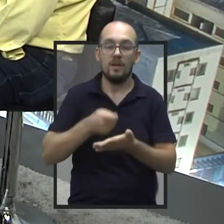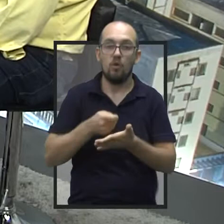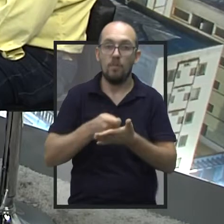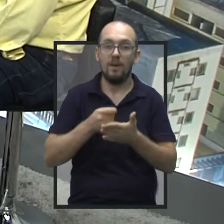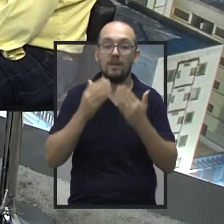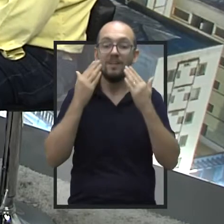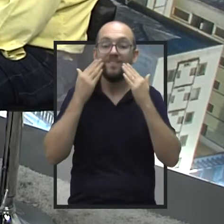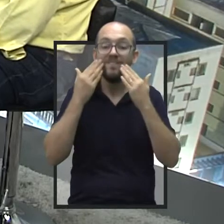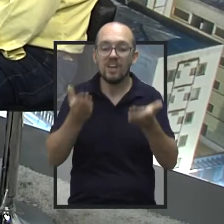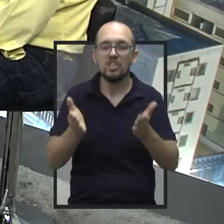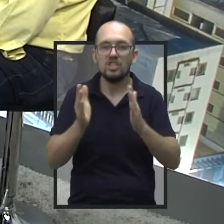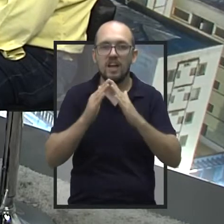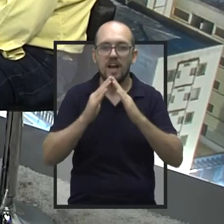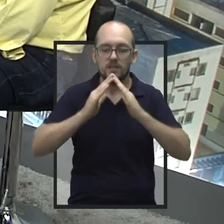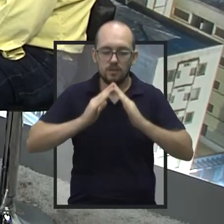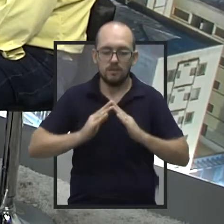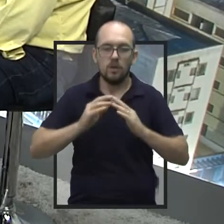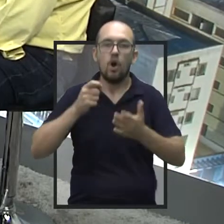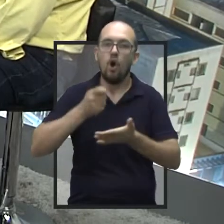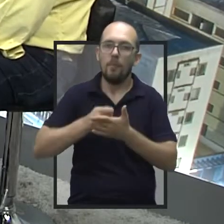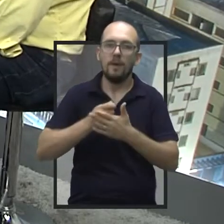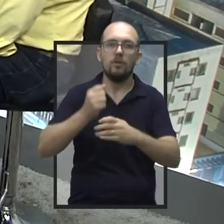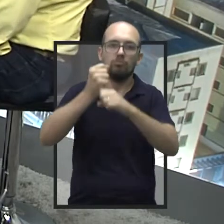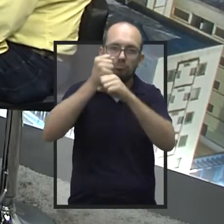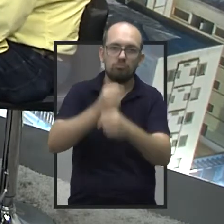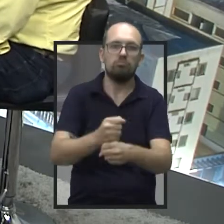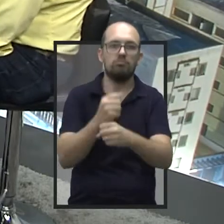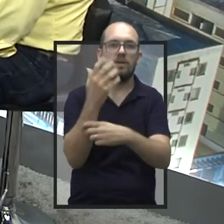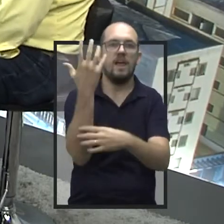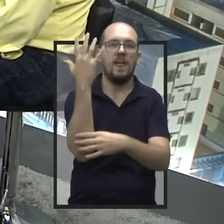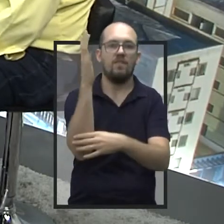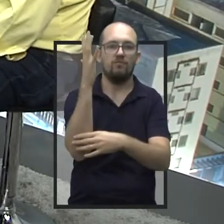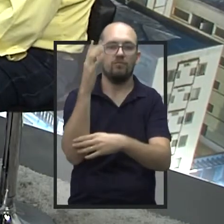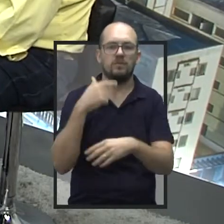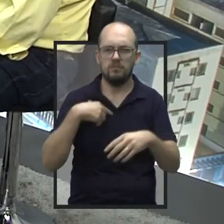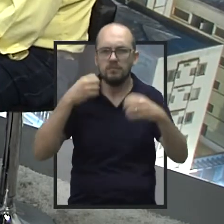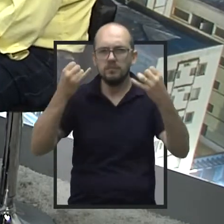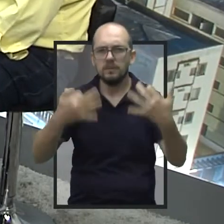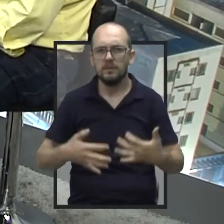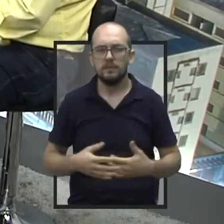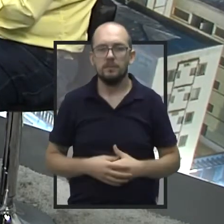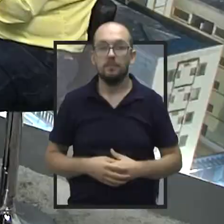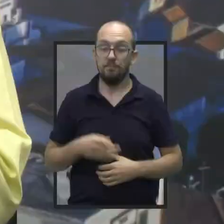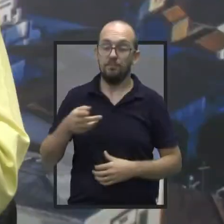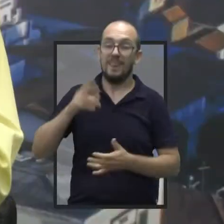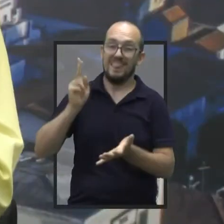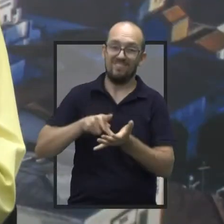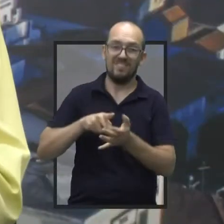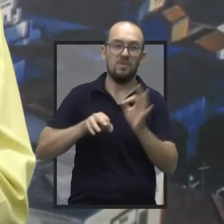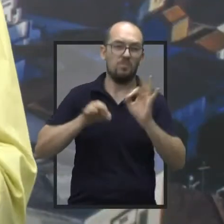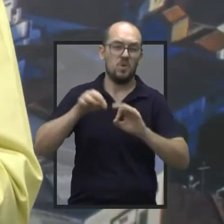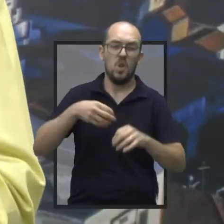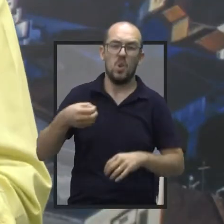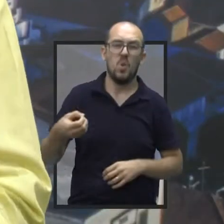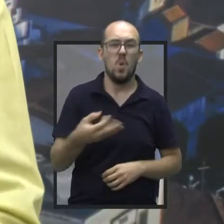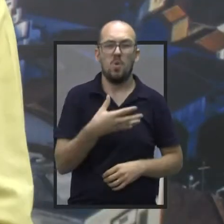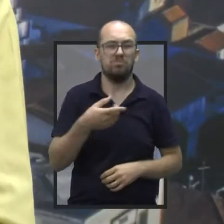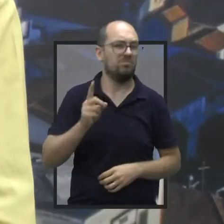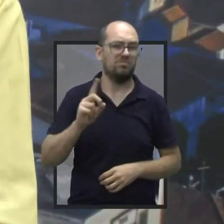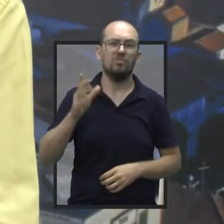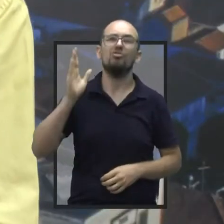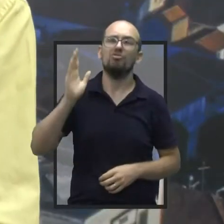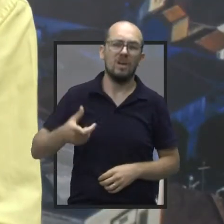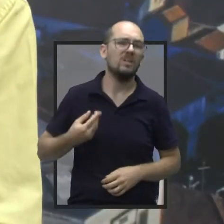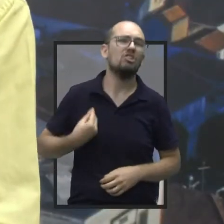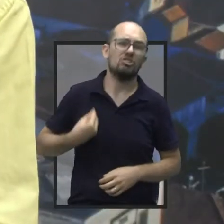nova edificação aqui da cidade. Gostaria que o senhor falasse um pouquinho mais a respeito desse projeto. Na verdade, esse projeto não é nem novo, não era nada novo. Isso já existia,